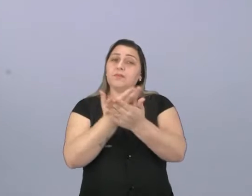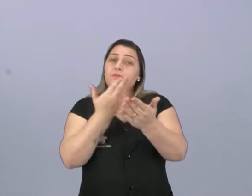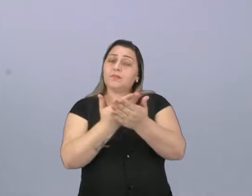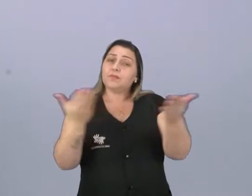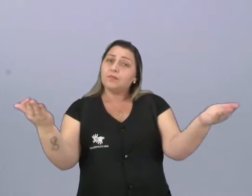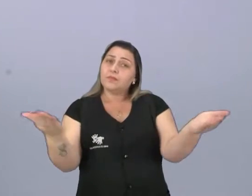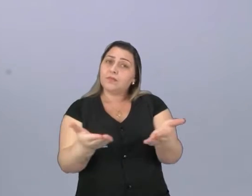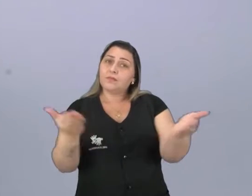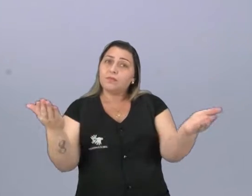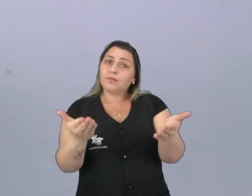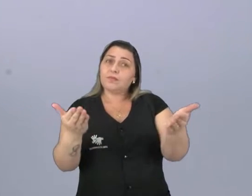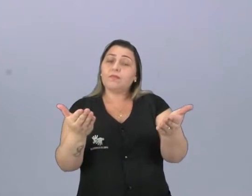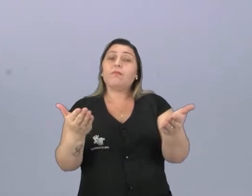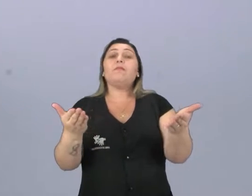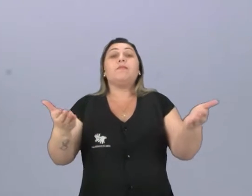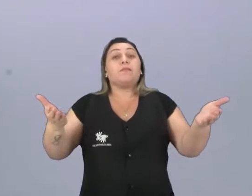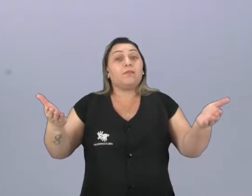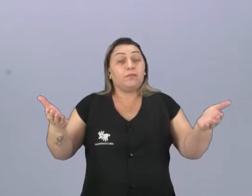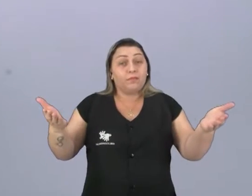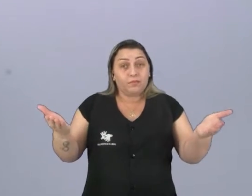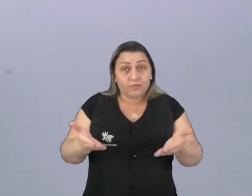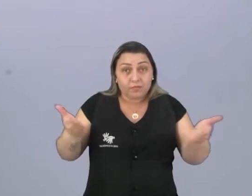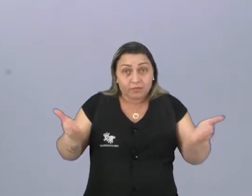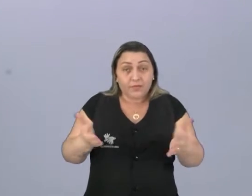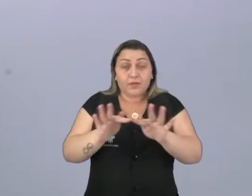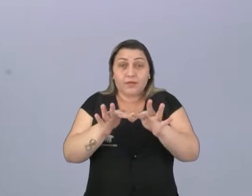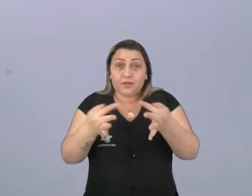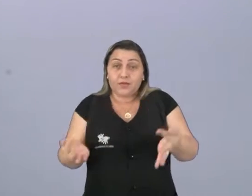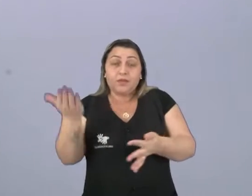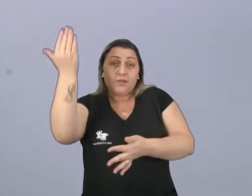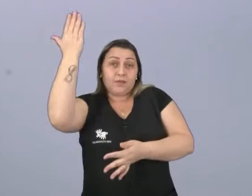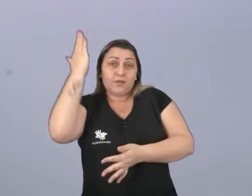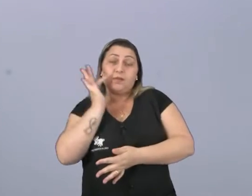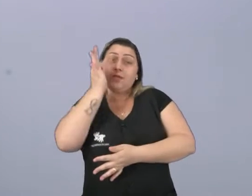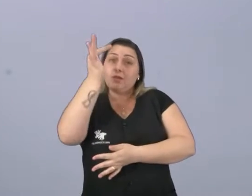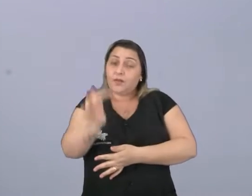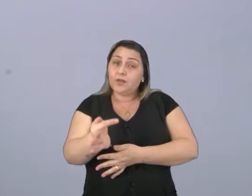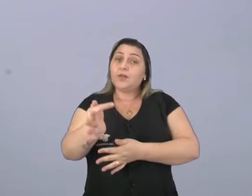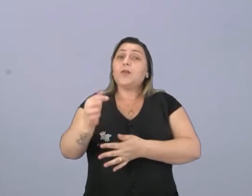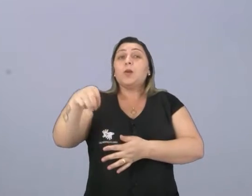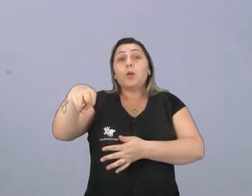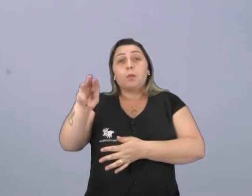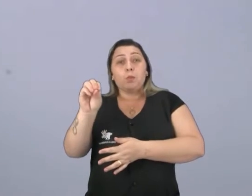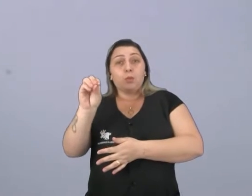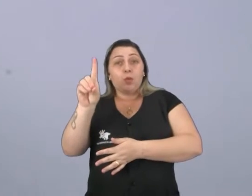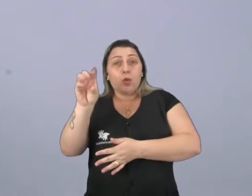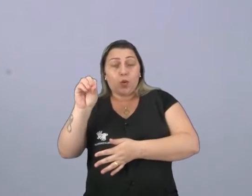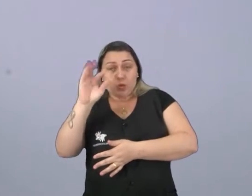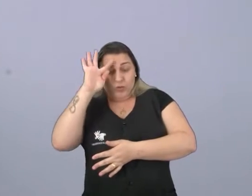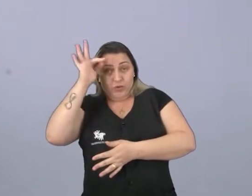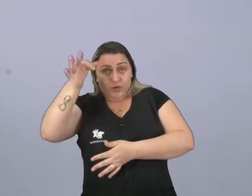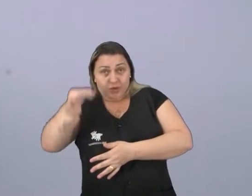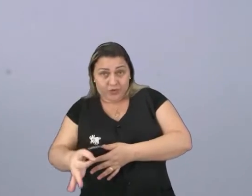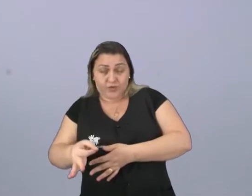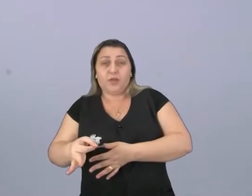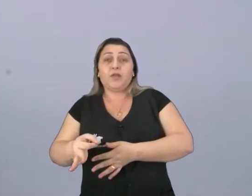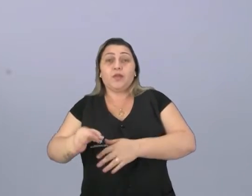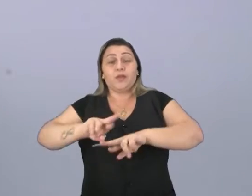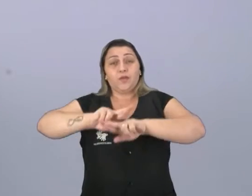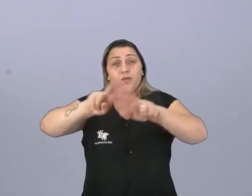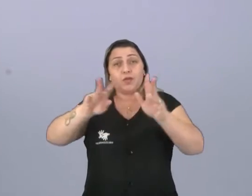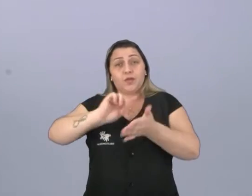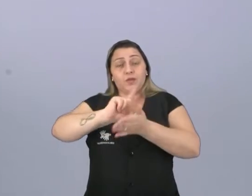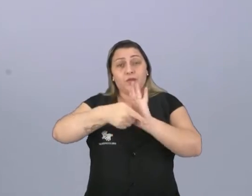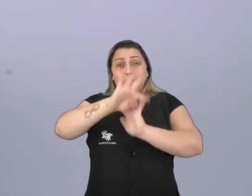de hoje é os tempos verbais simples do modo indicativo em diferentes gêneros